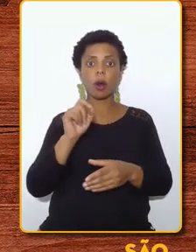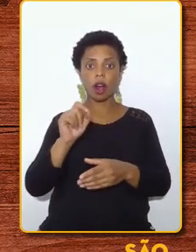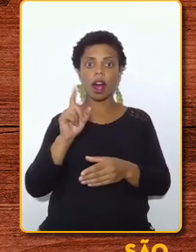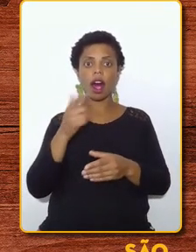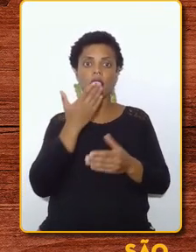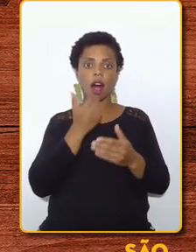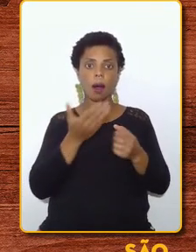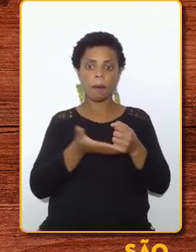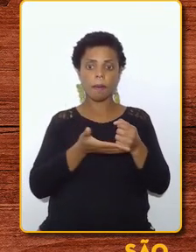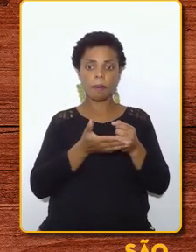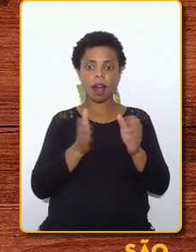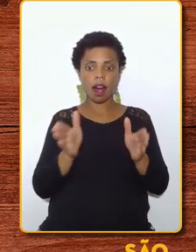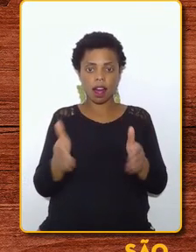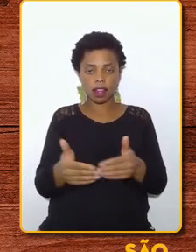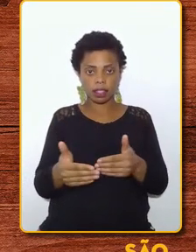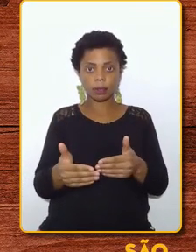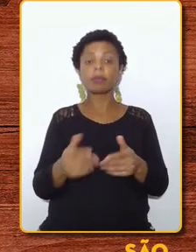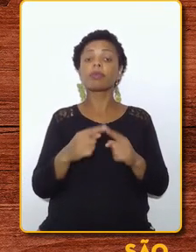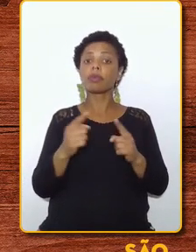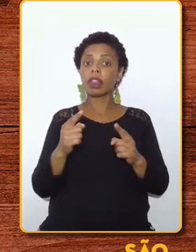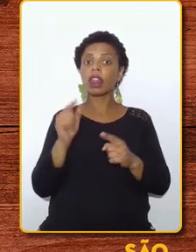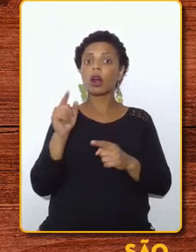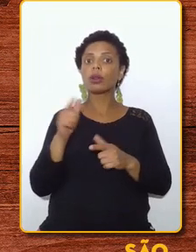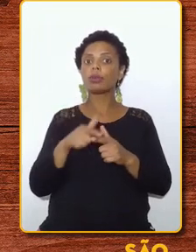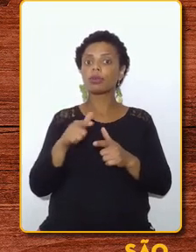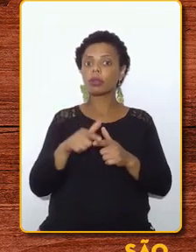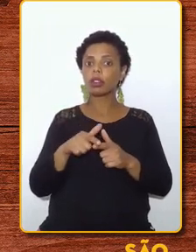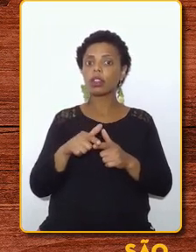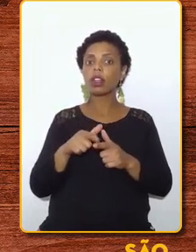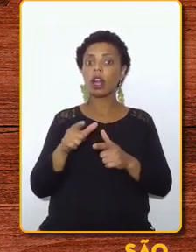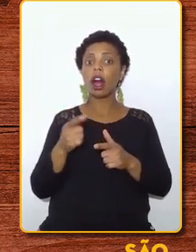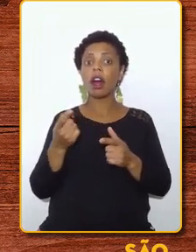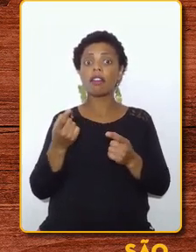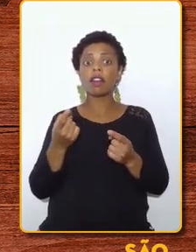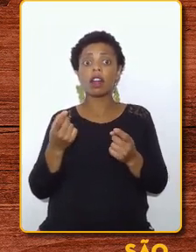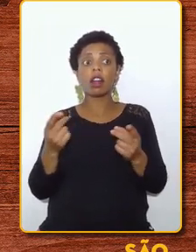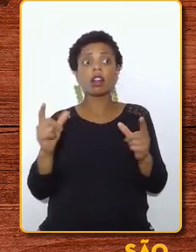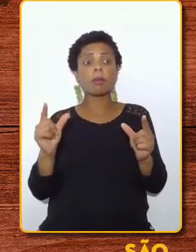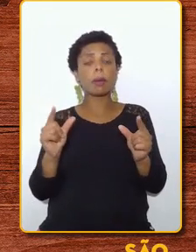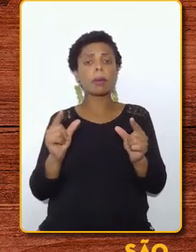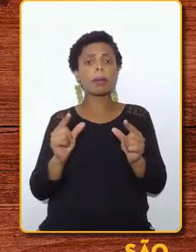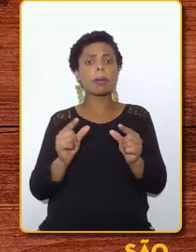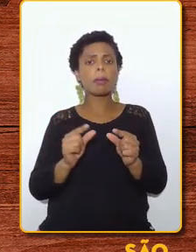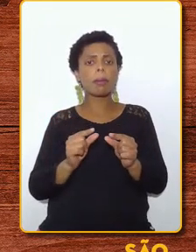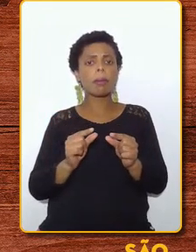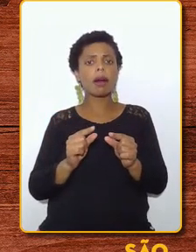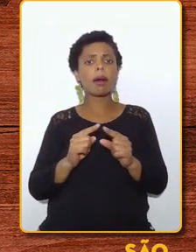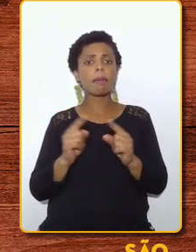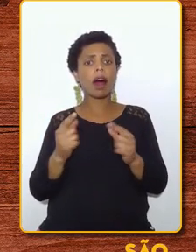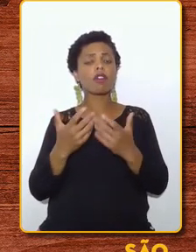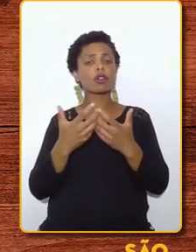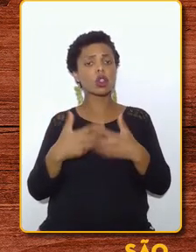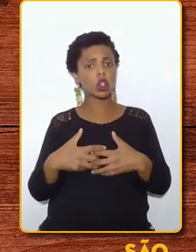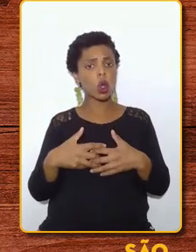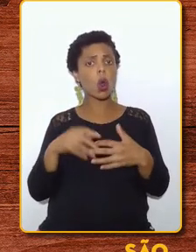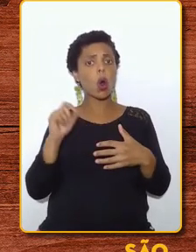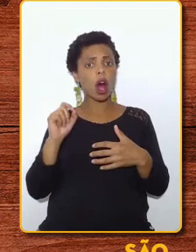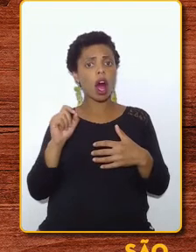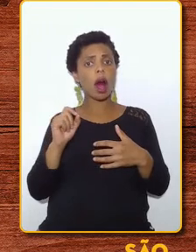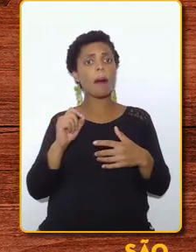disso. Ganhou escala, ganhou... E funcionou como um programa para produtos de